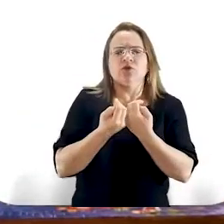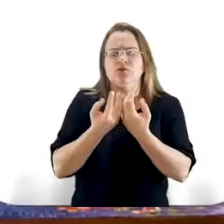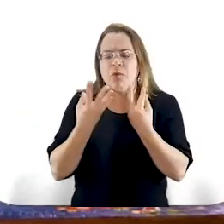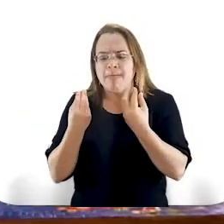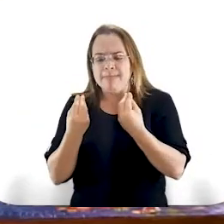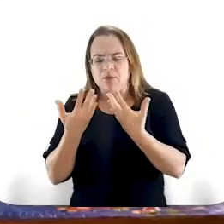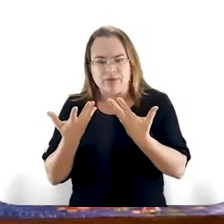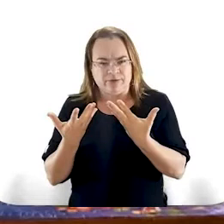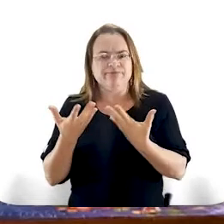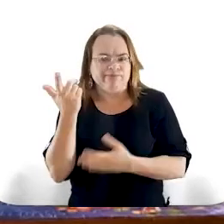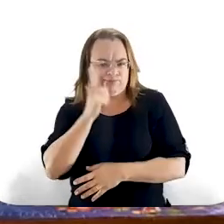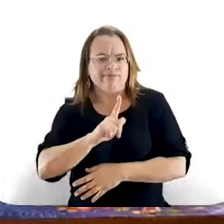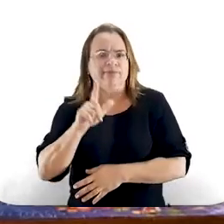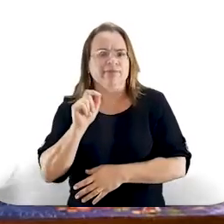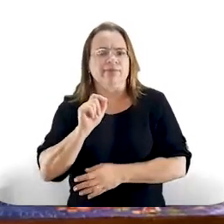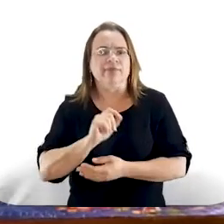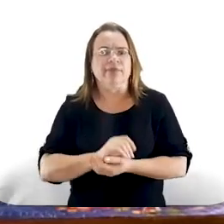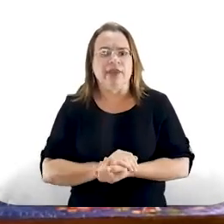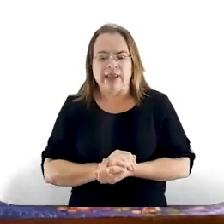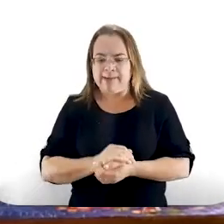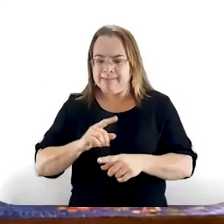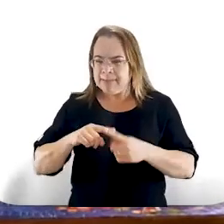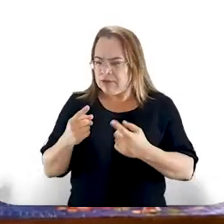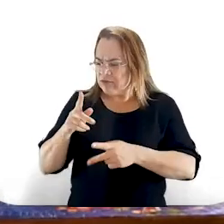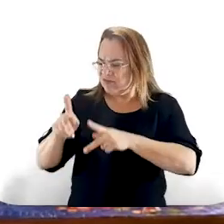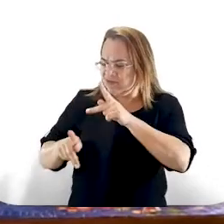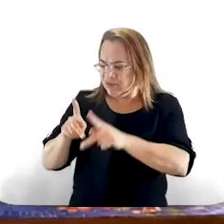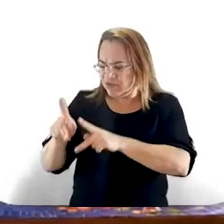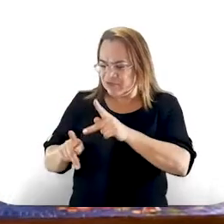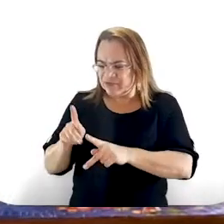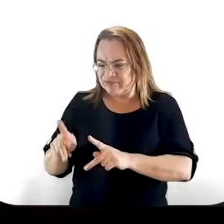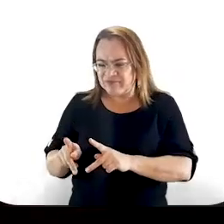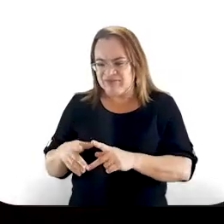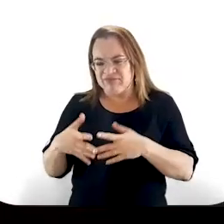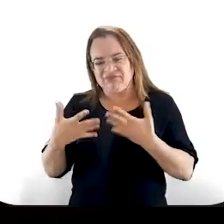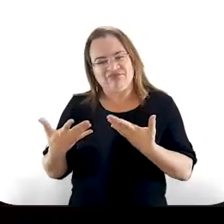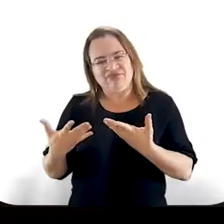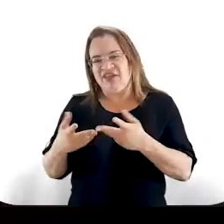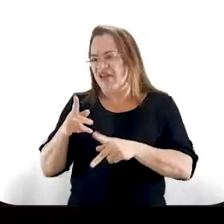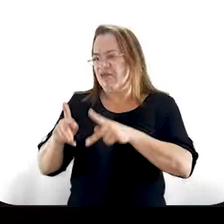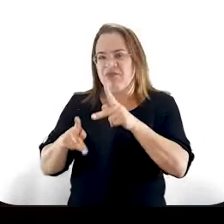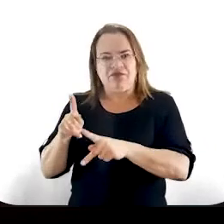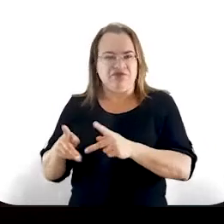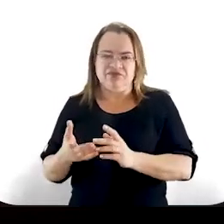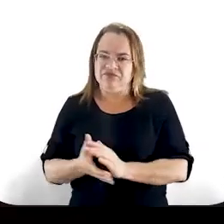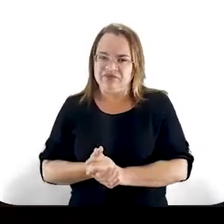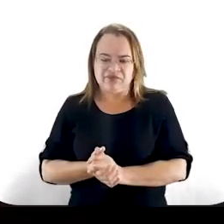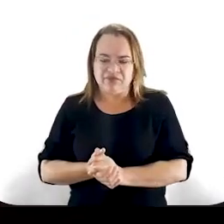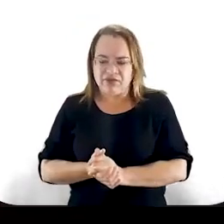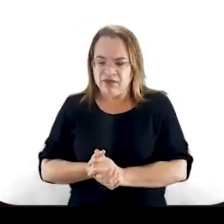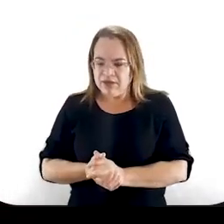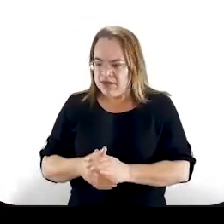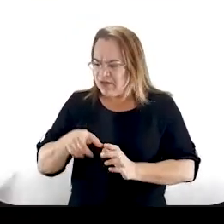ele conseguisse. Mas o povo, ao povo, se